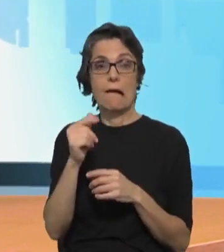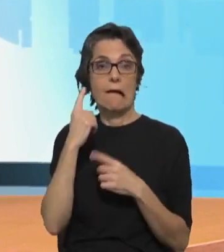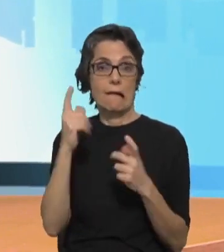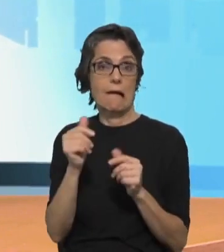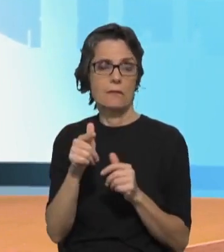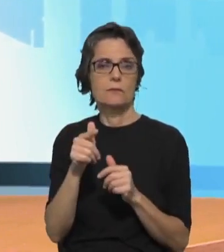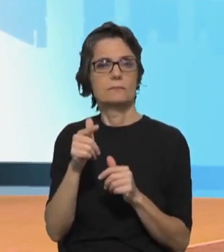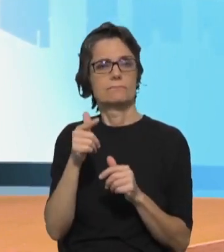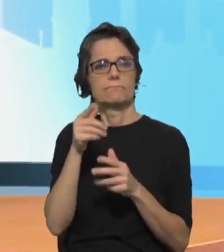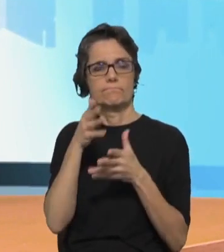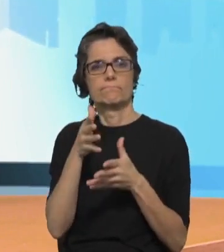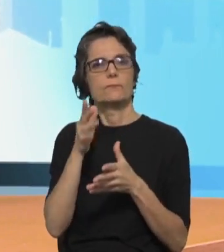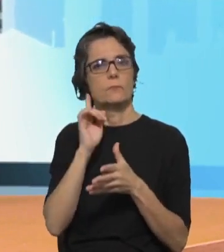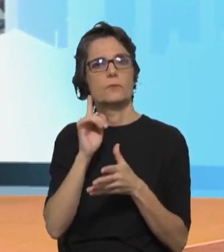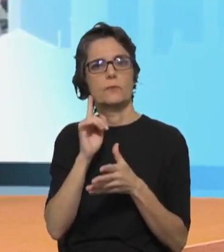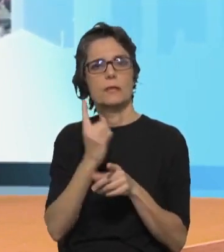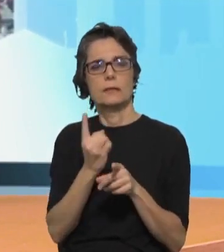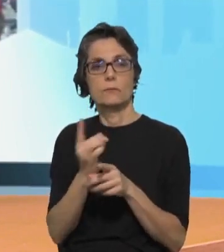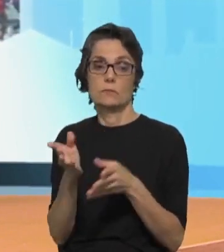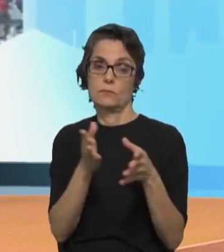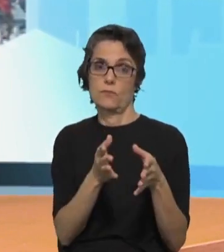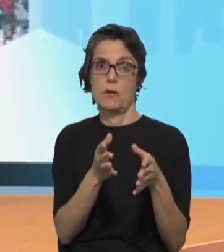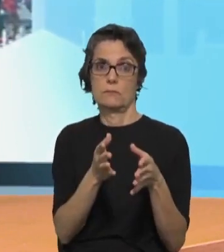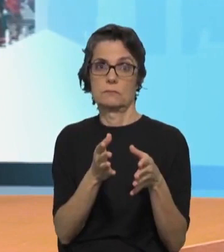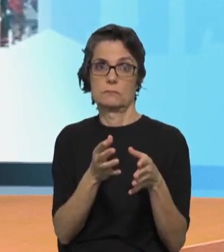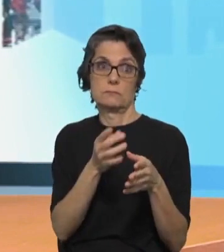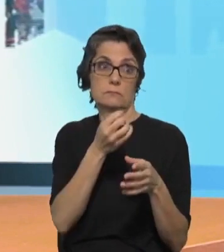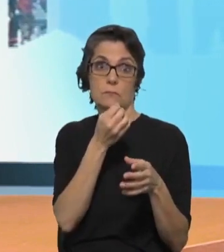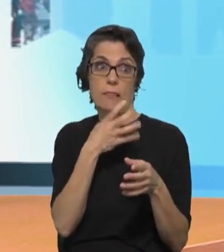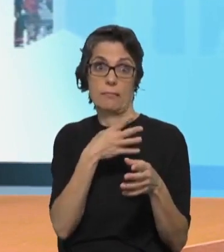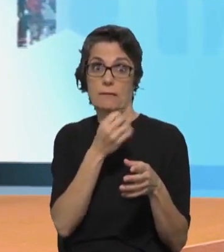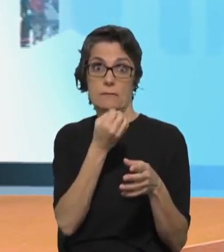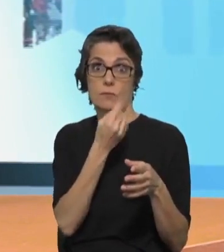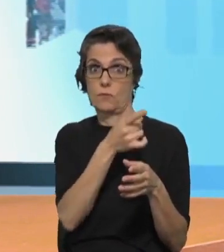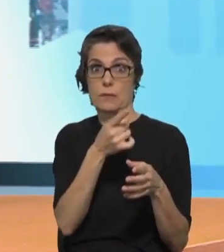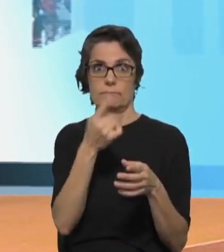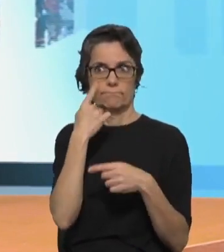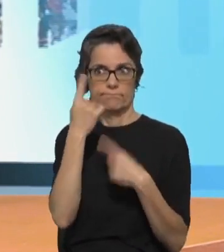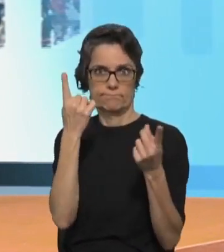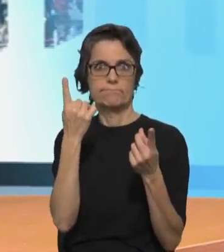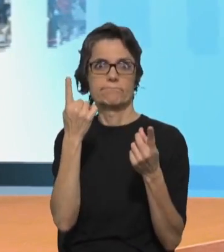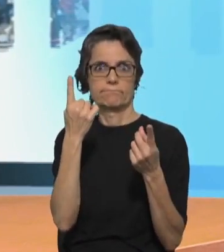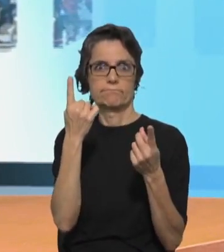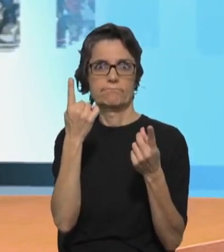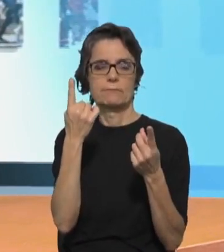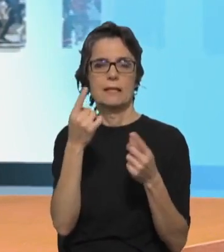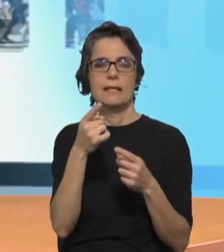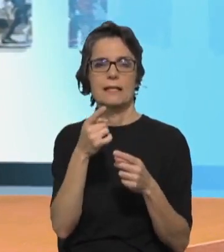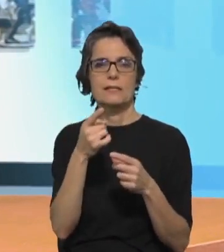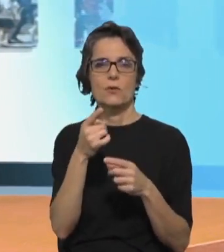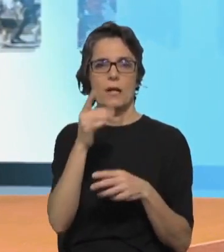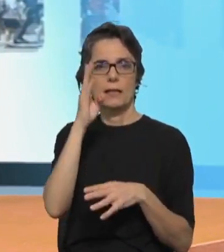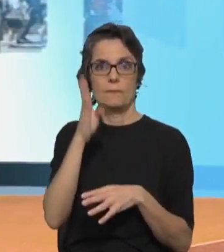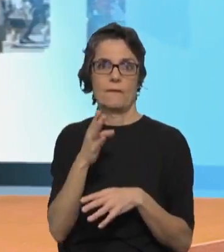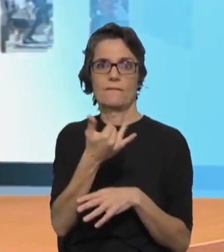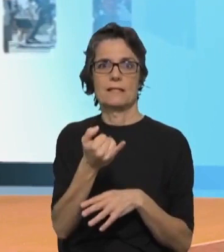central a vários níveis. Teve um papel, desde logo, como dizia, porque transmitiu aquela que foi a última senha para o